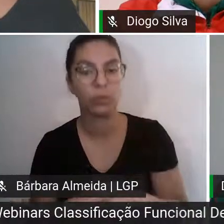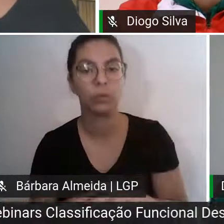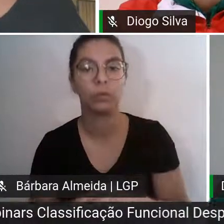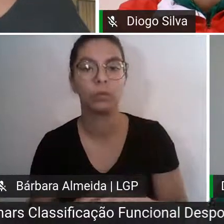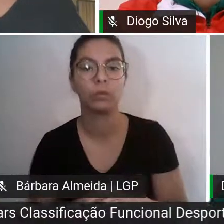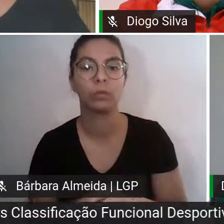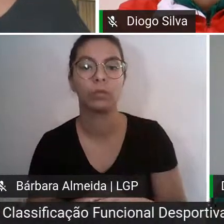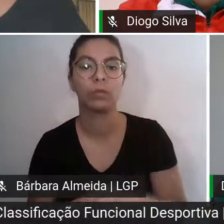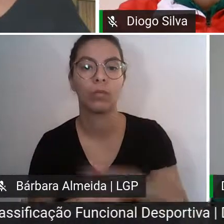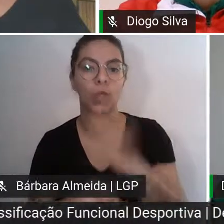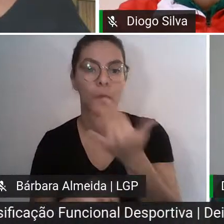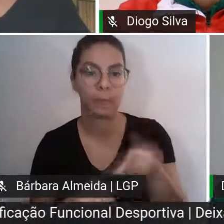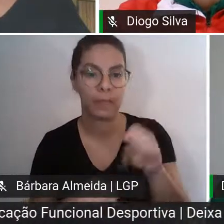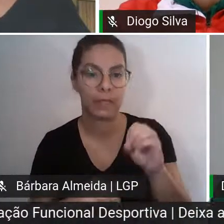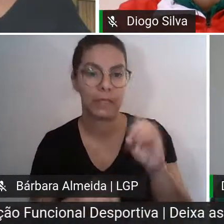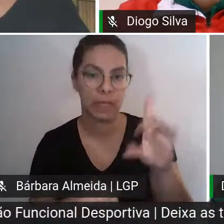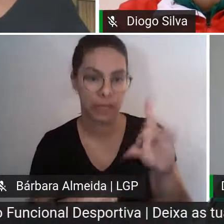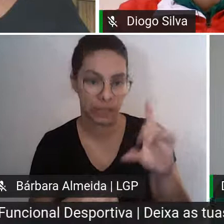na